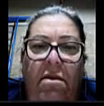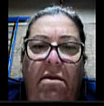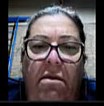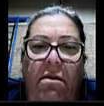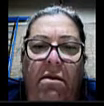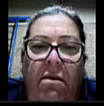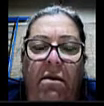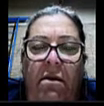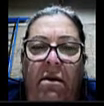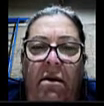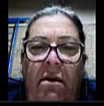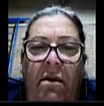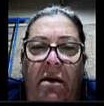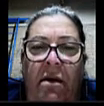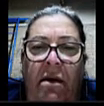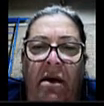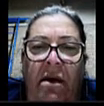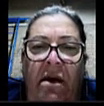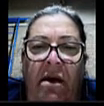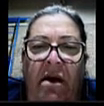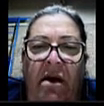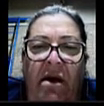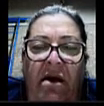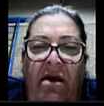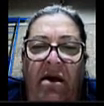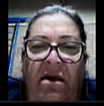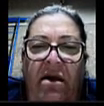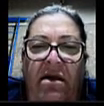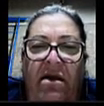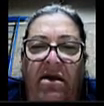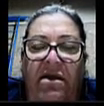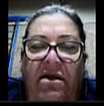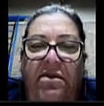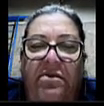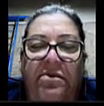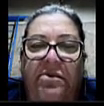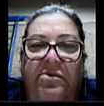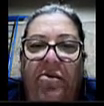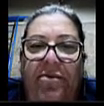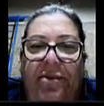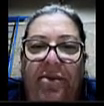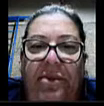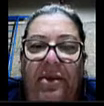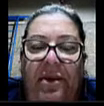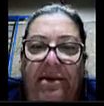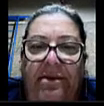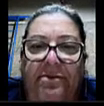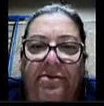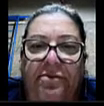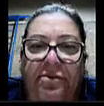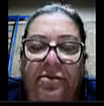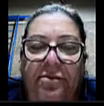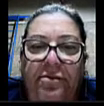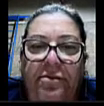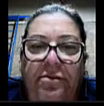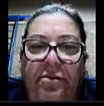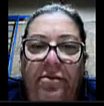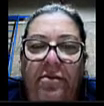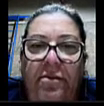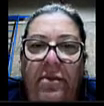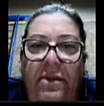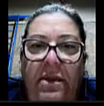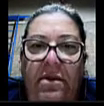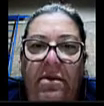principalmente, a deficiência intelectual leve não tem tantos prejuízos em outros aspectos. E